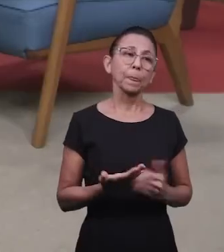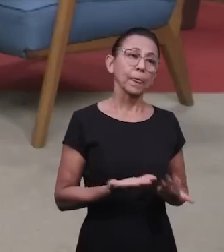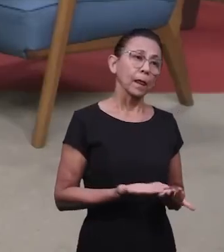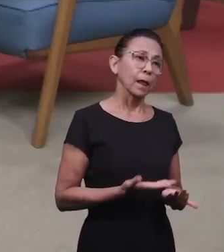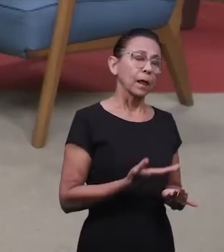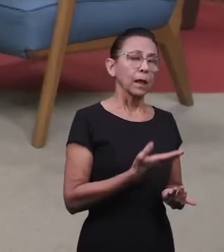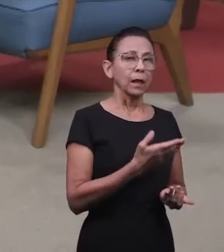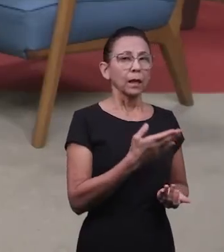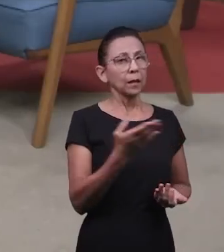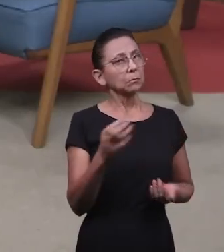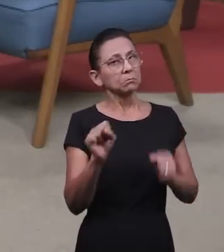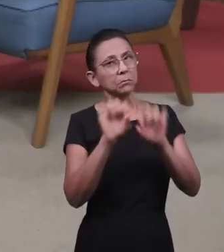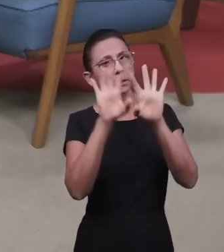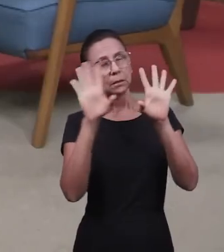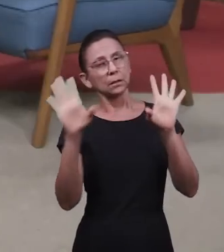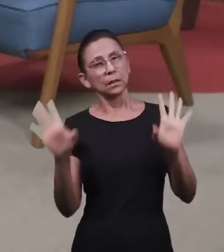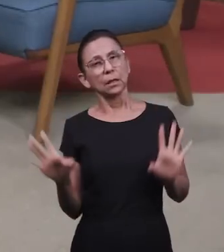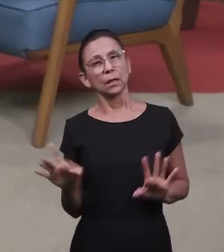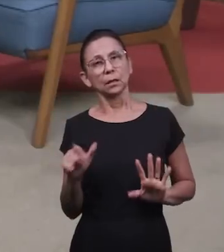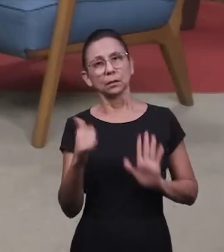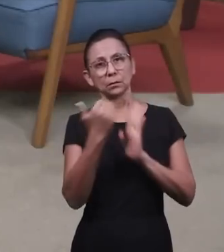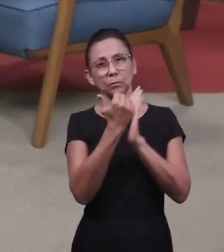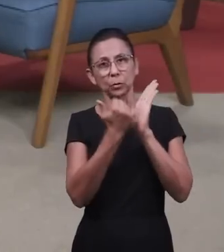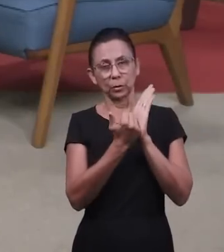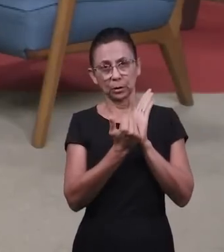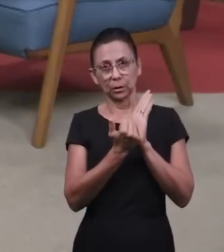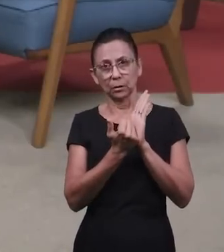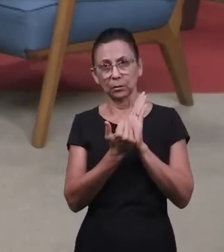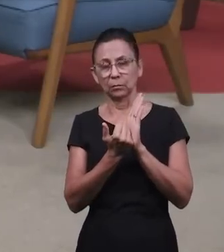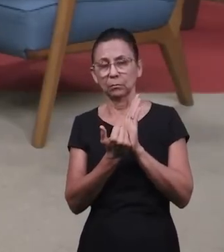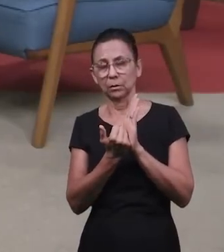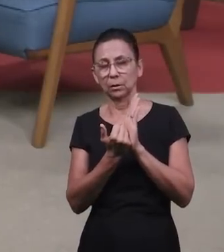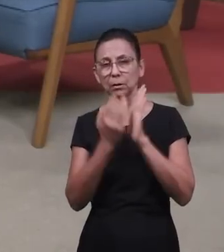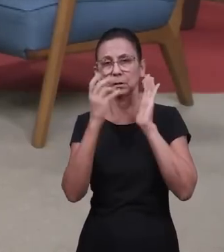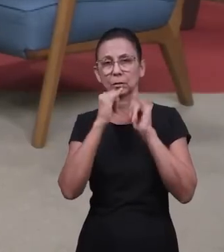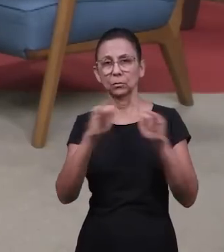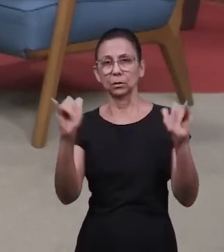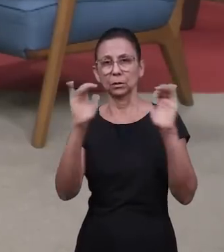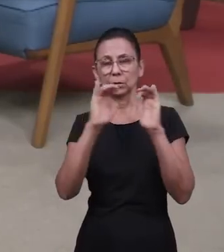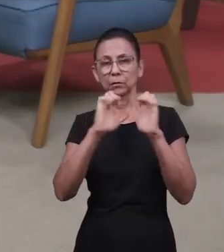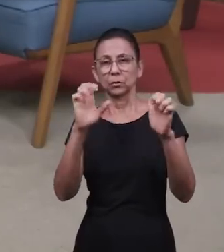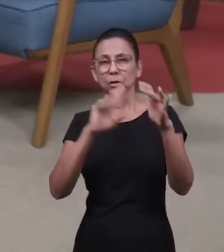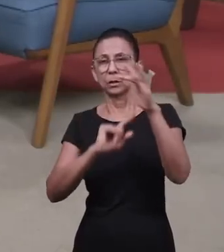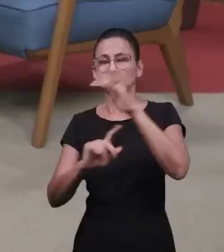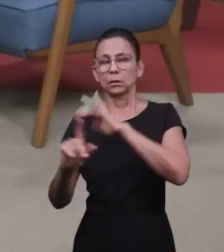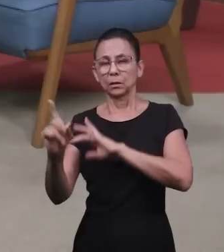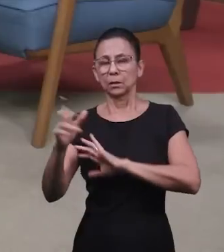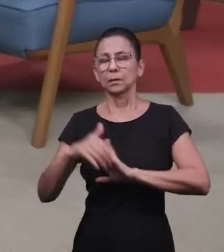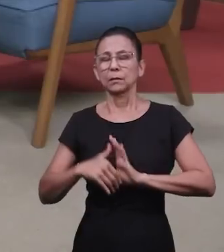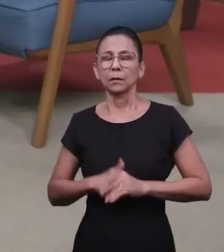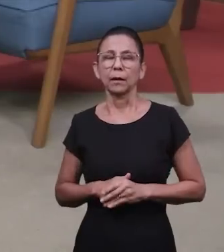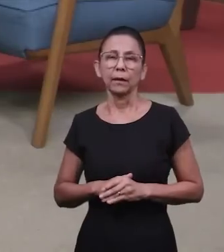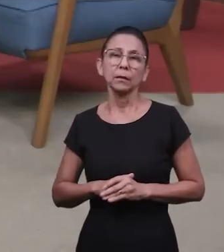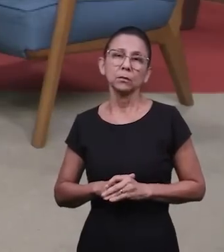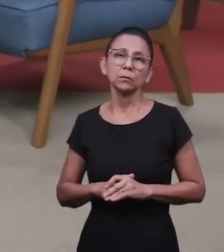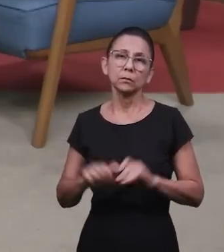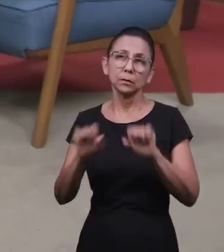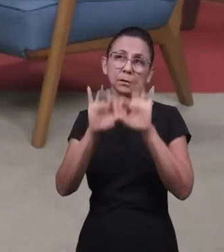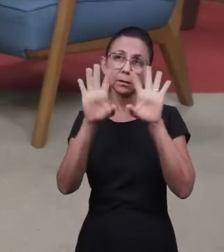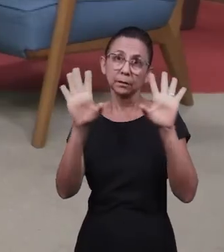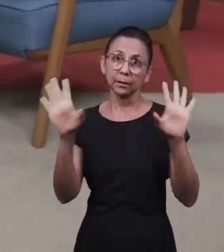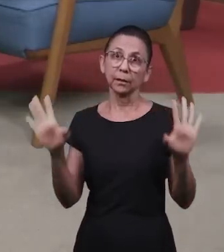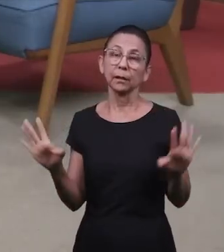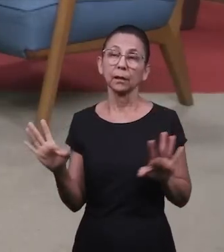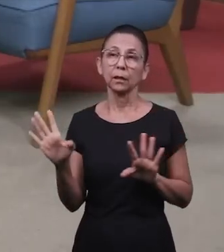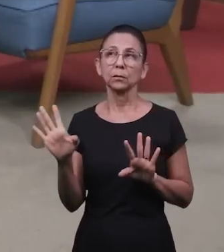É claro que aqui, no Anunciando o Evangelho Eterno e no Lições do Manaim, e em todos os outros quadros do programa, é claro que nós temos